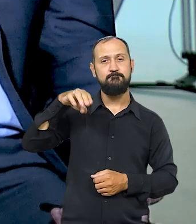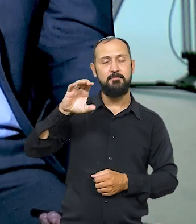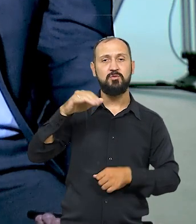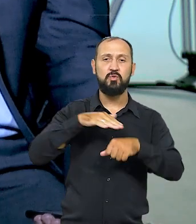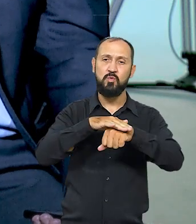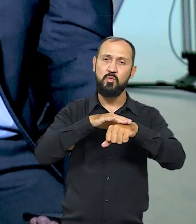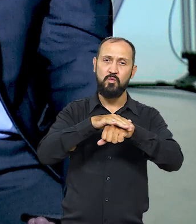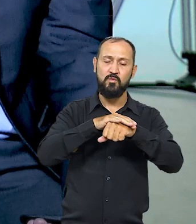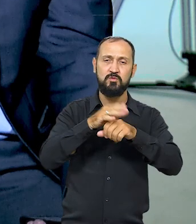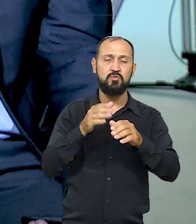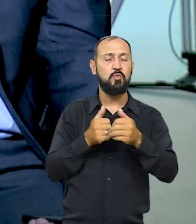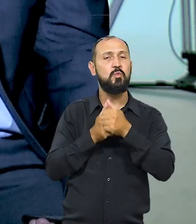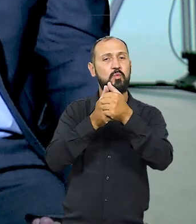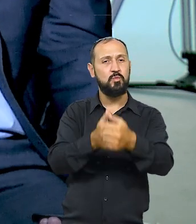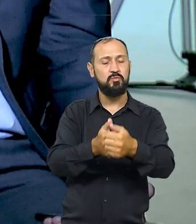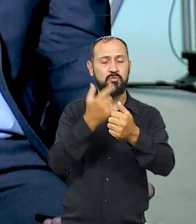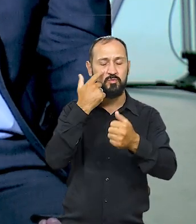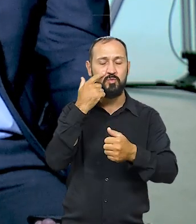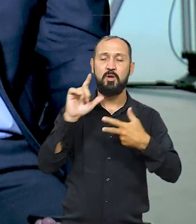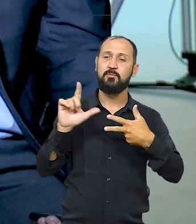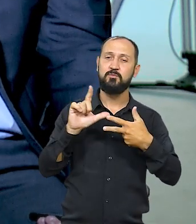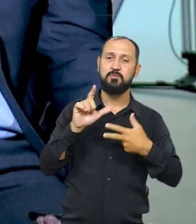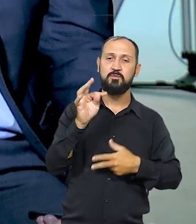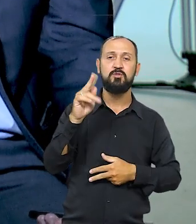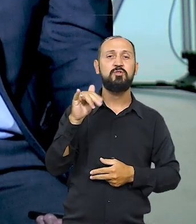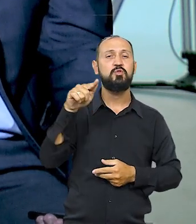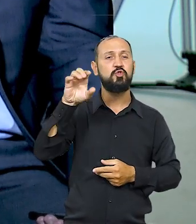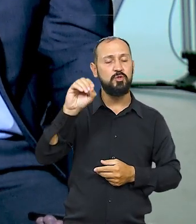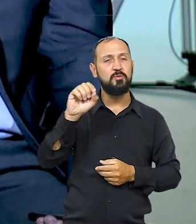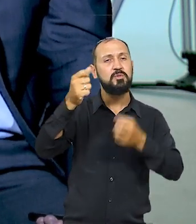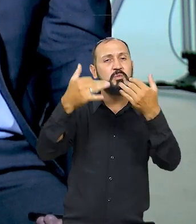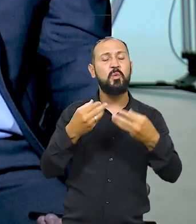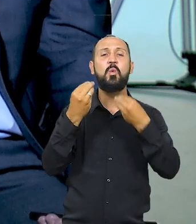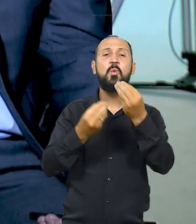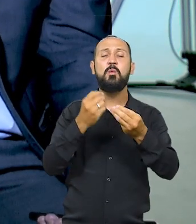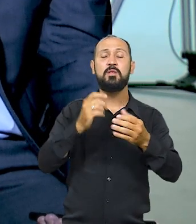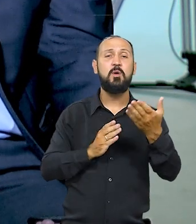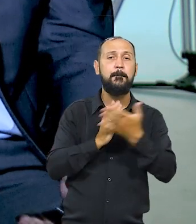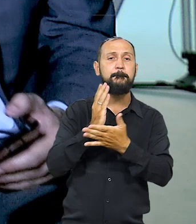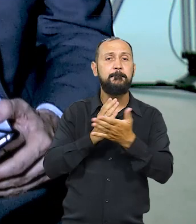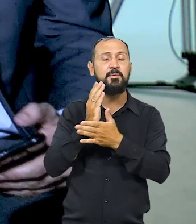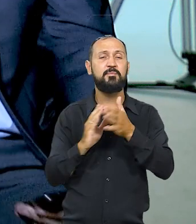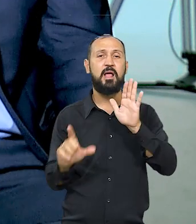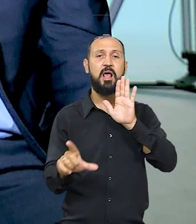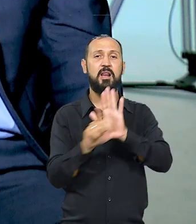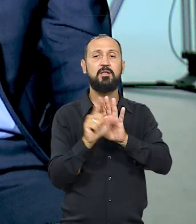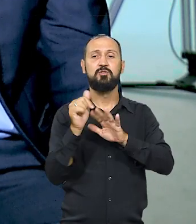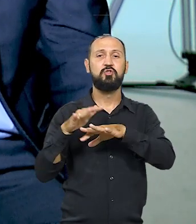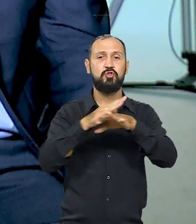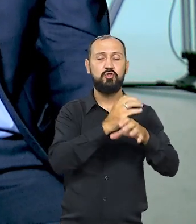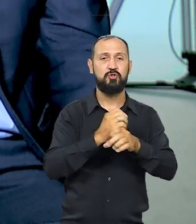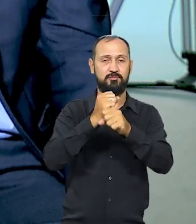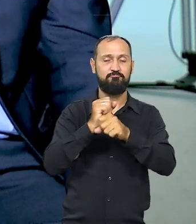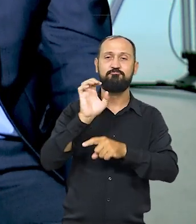Em março, eu conversei com um consultor legislativo da nossa Casa de Leis, Tiago Debeza, que explicou como funcionam e são aprovadas as